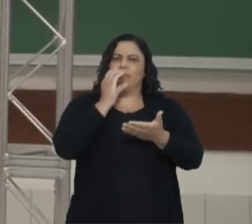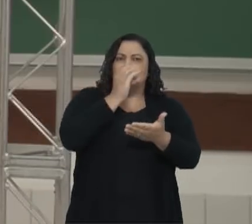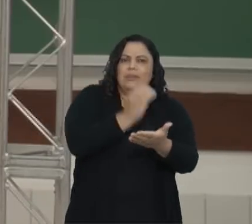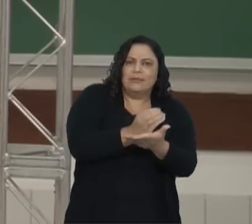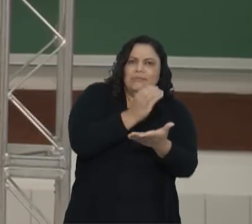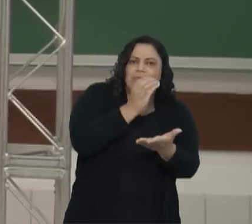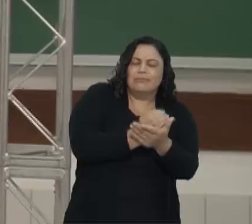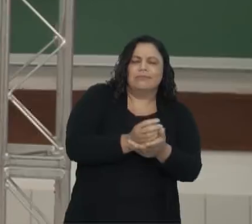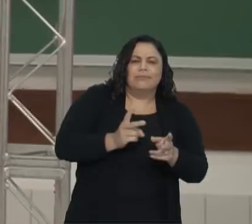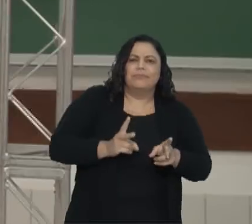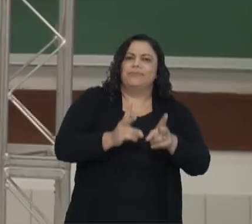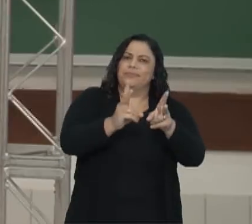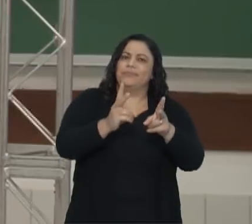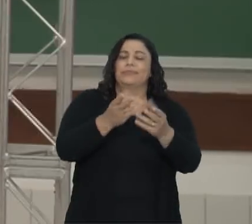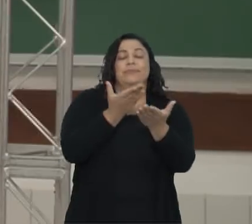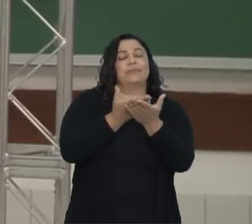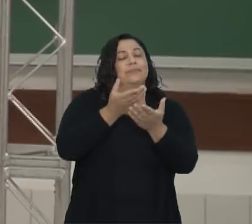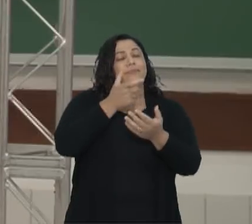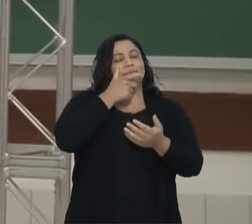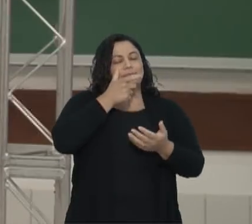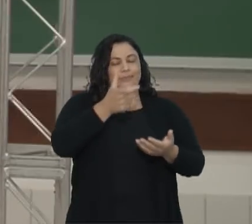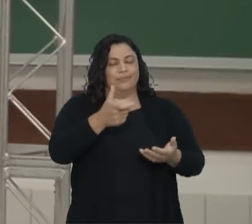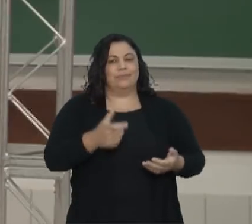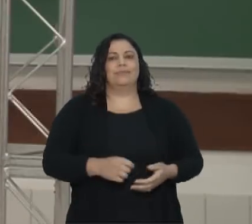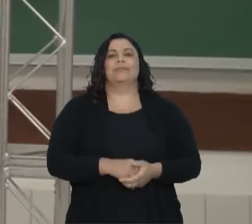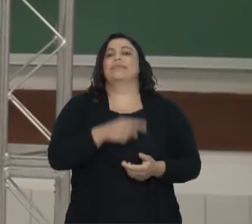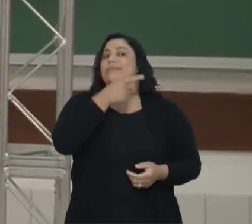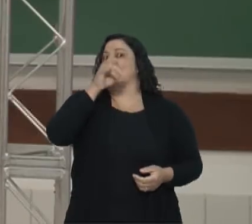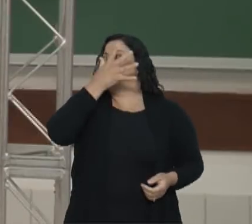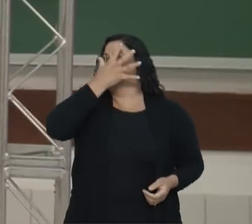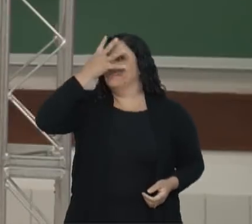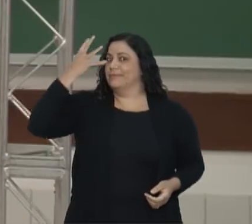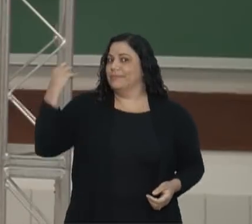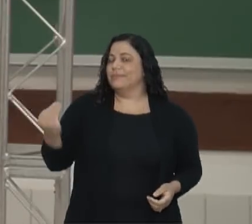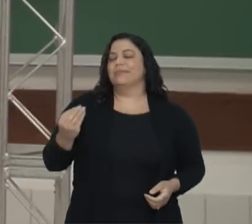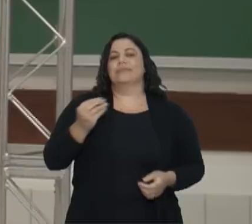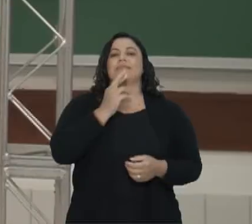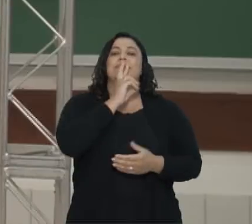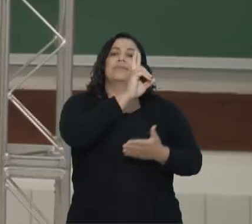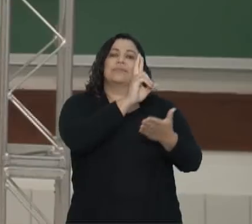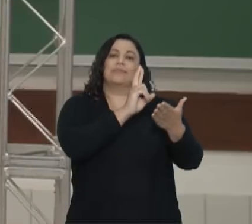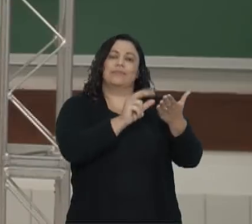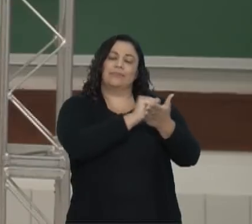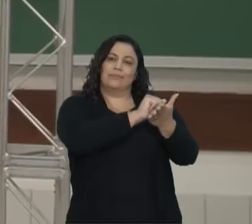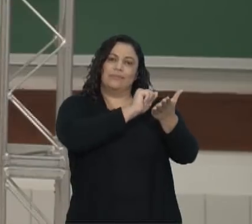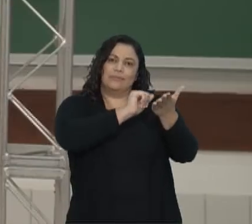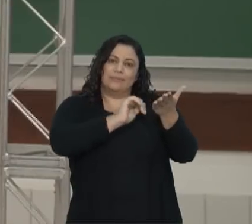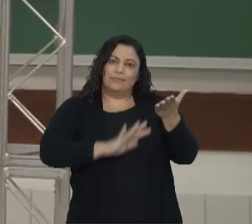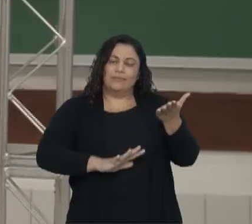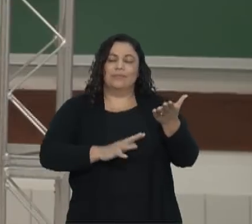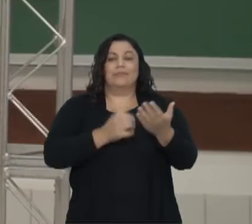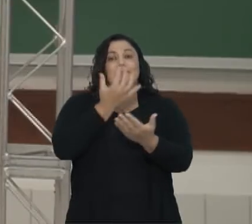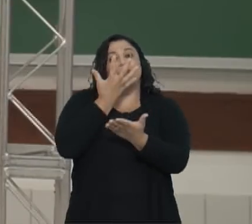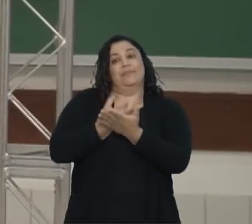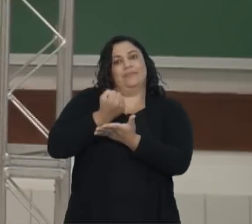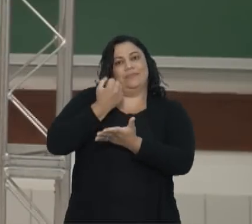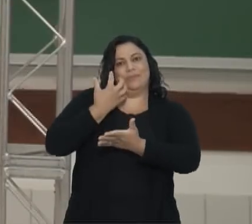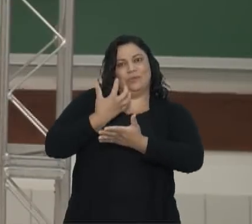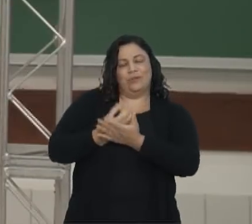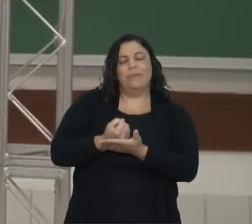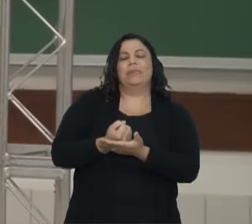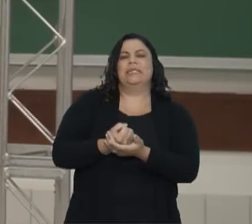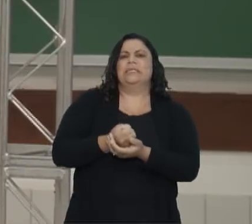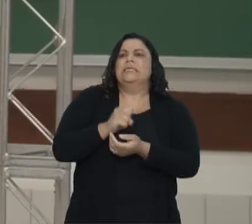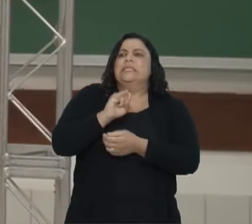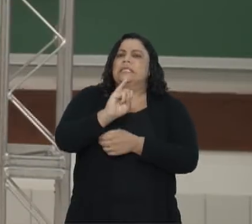você acompanhou esta aula. Então, não esqueçam de fazer isso também. Realizar as atividades lá no aplicativo. Caso você não tenha